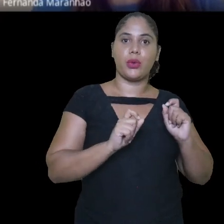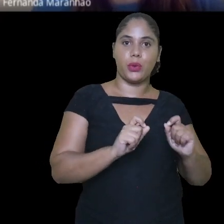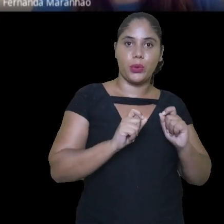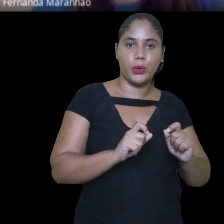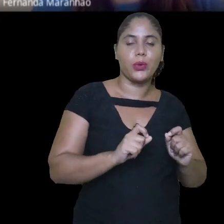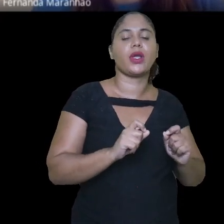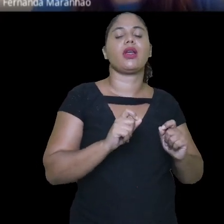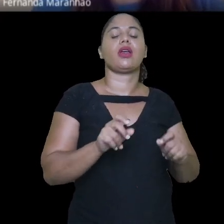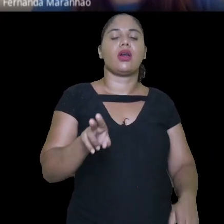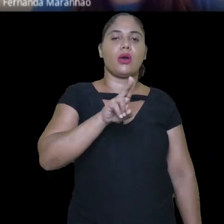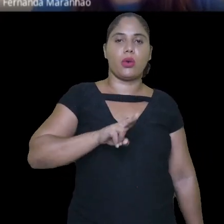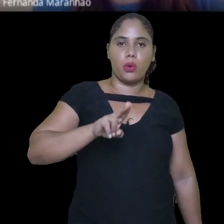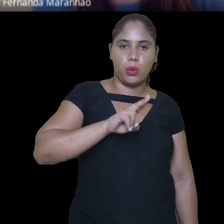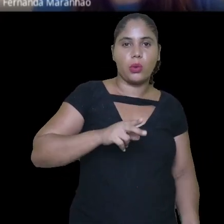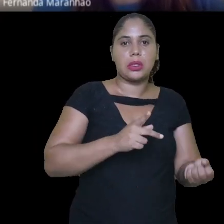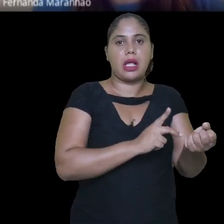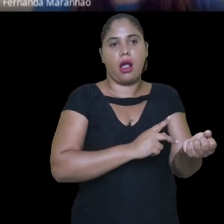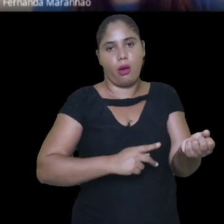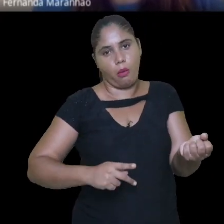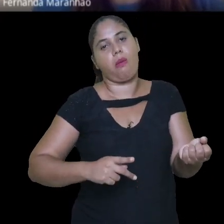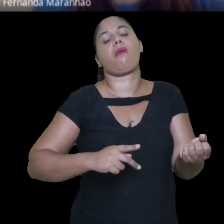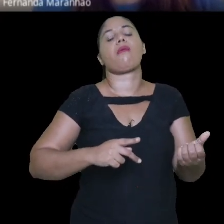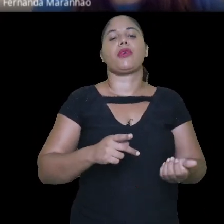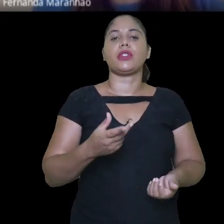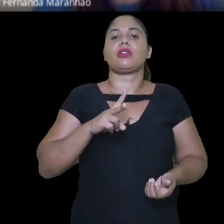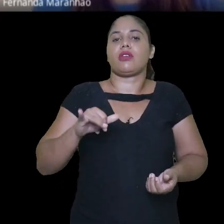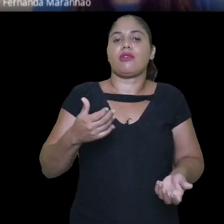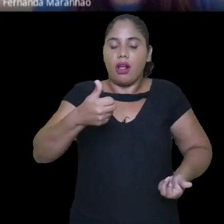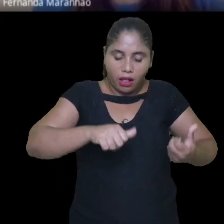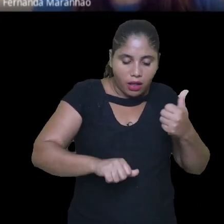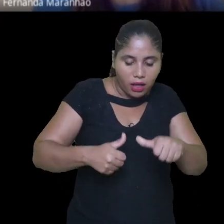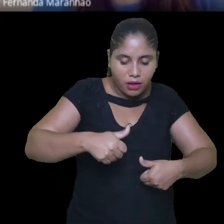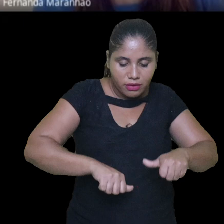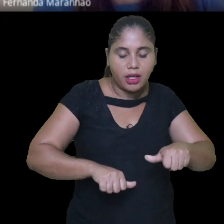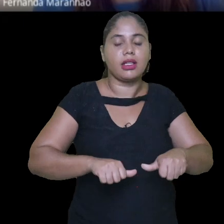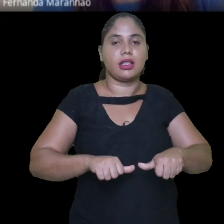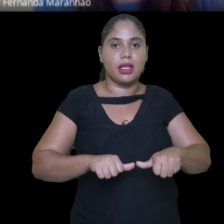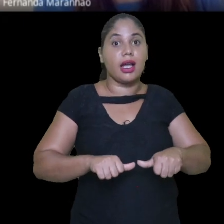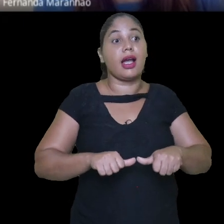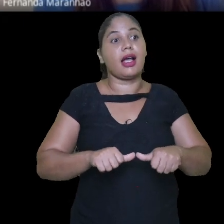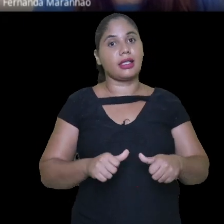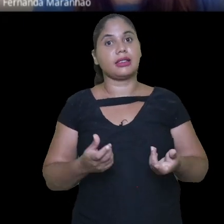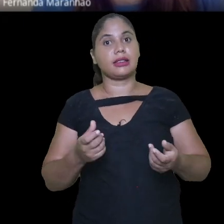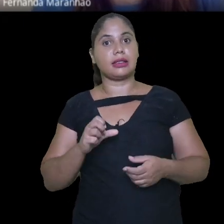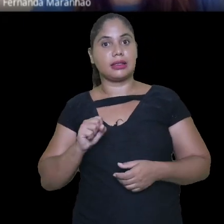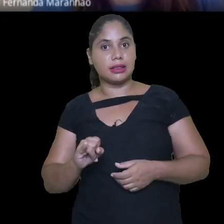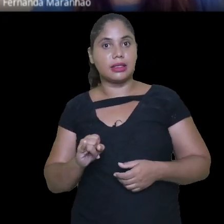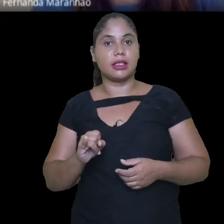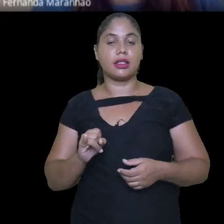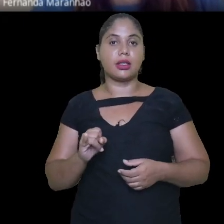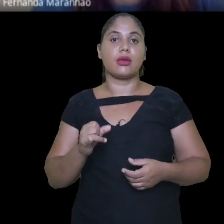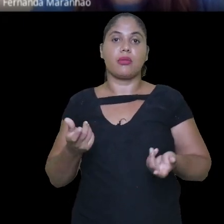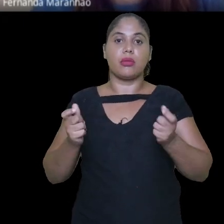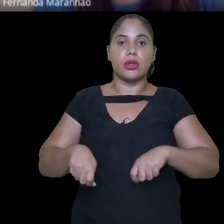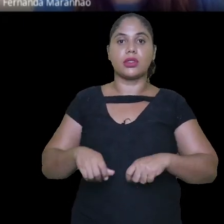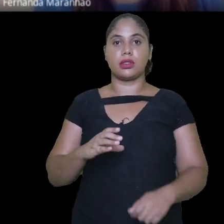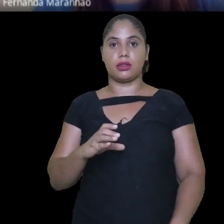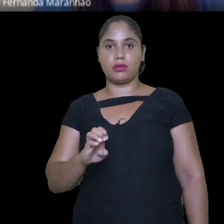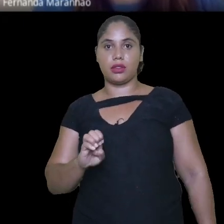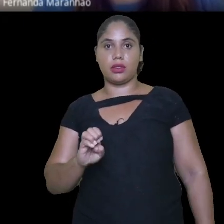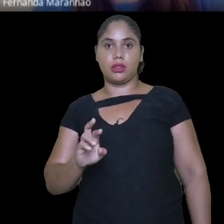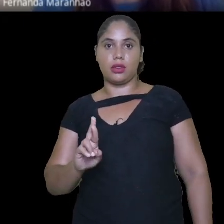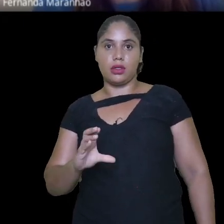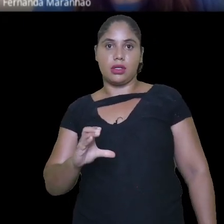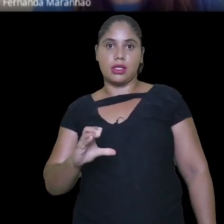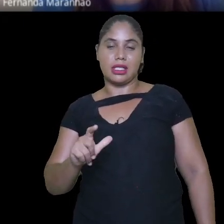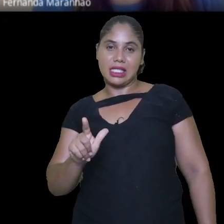reavaliar, e a cerclagem estaria realmente indicada para essa paciente apenas se ela tiver uma medida de colo abaixo de 10